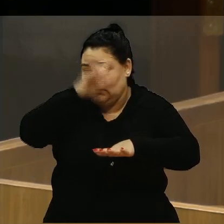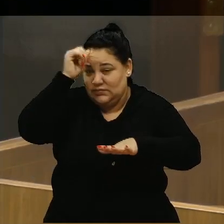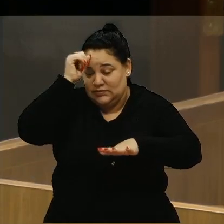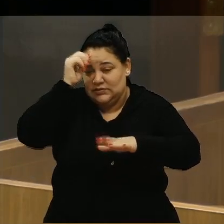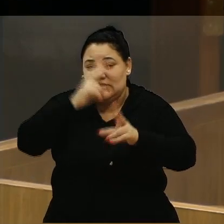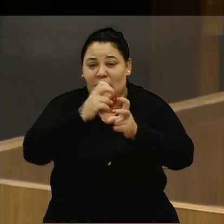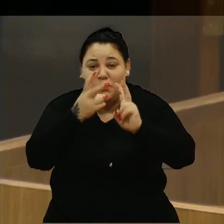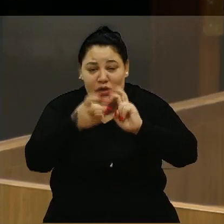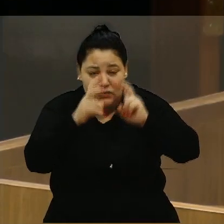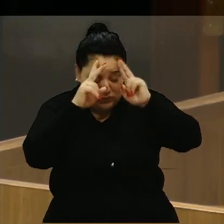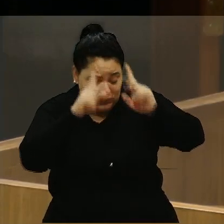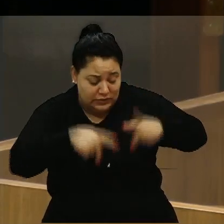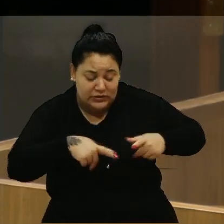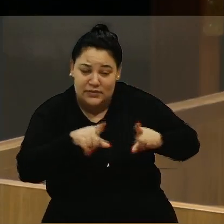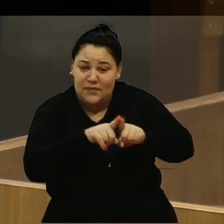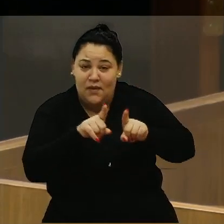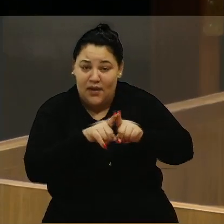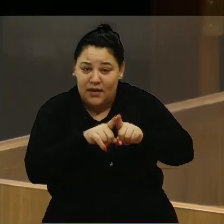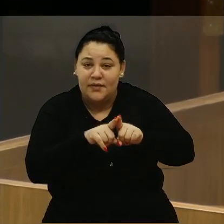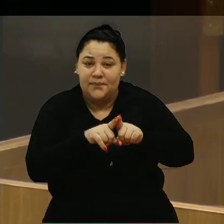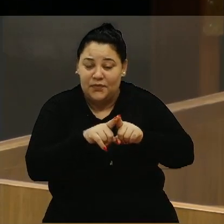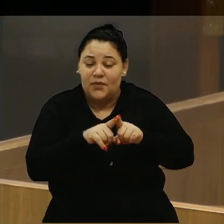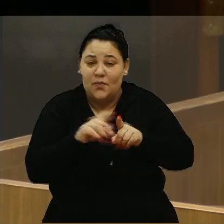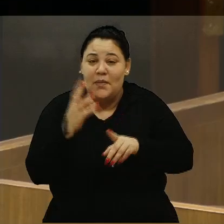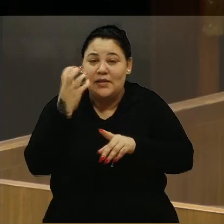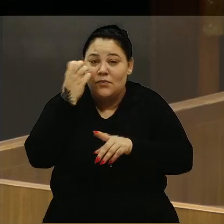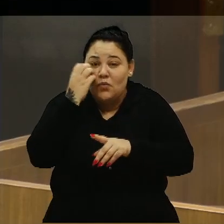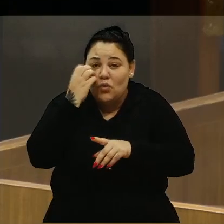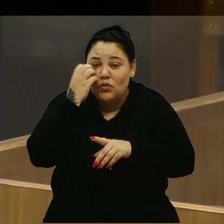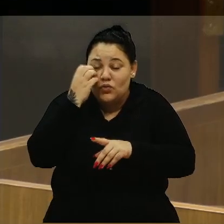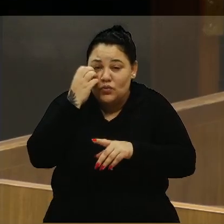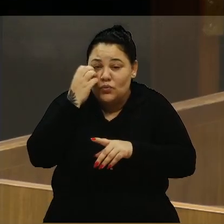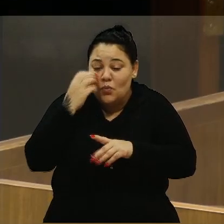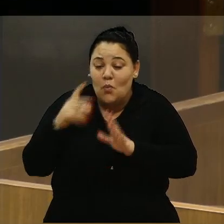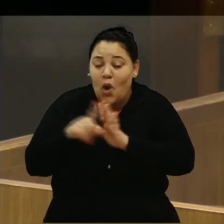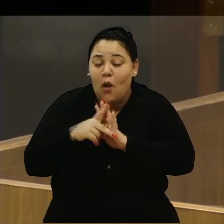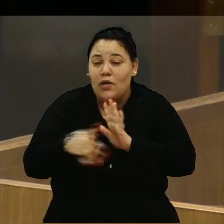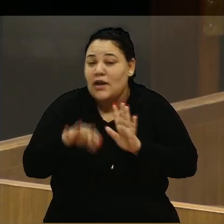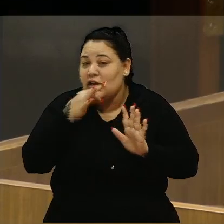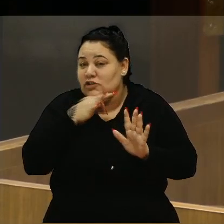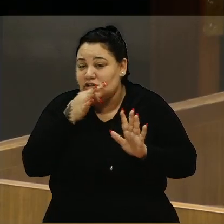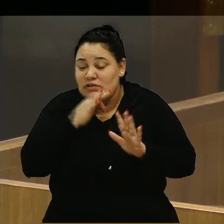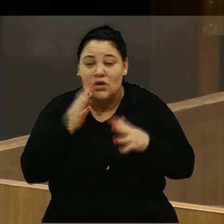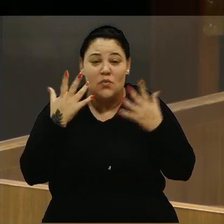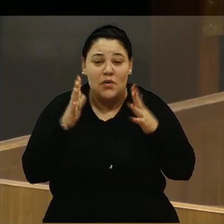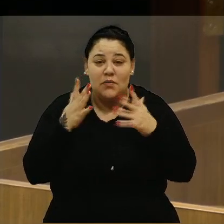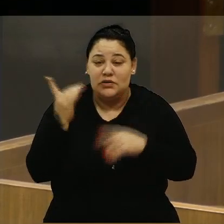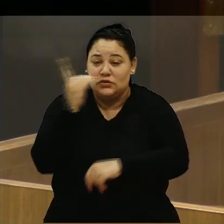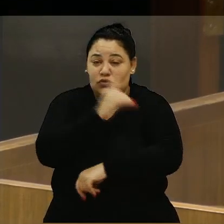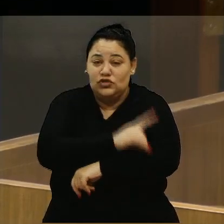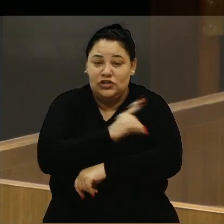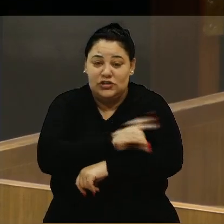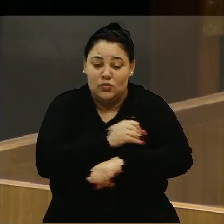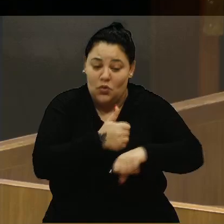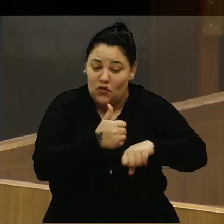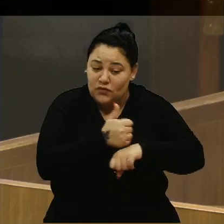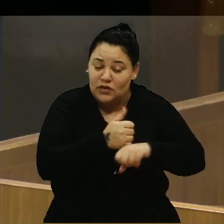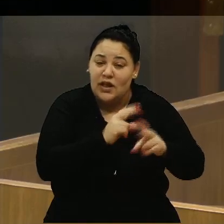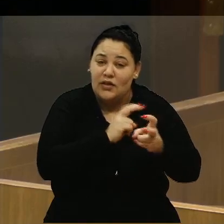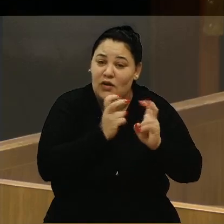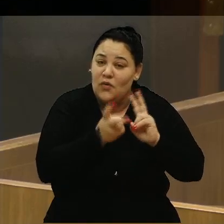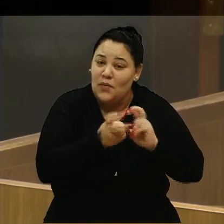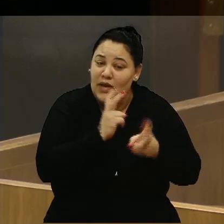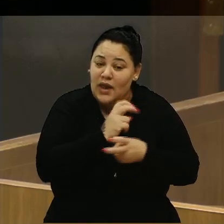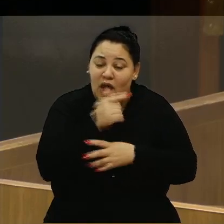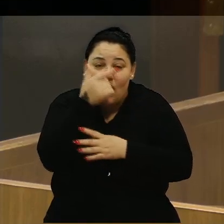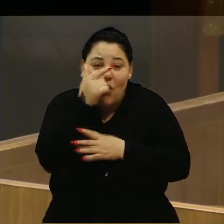o reconhecimento da capoeira como patrimônio imaterial da nossa cidade, comemoração do Dia do Capoeirista, conquista do